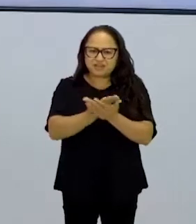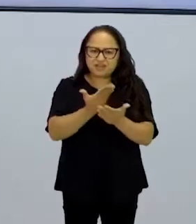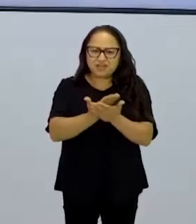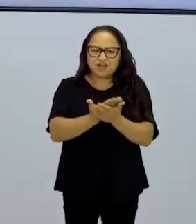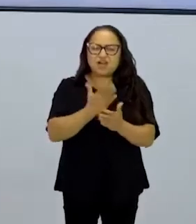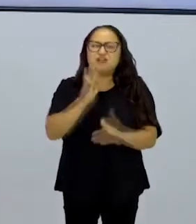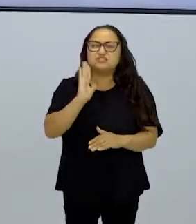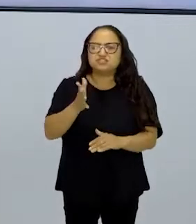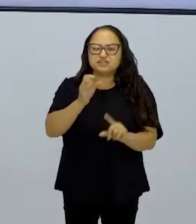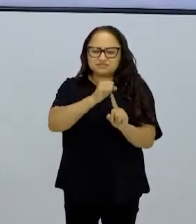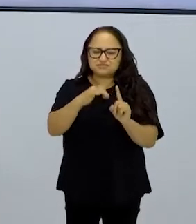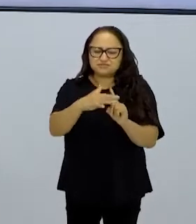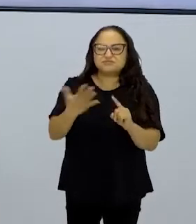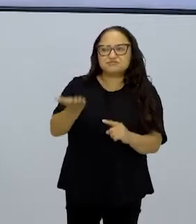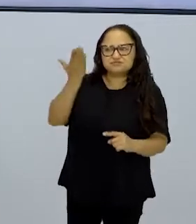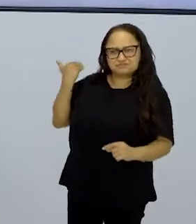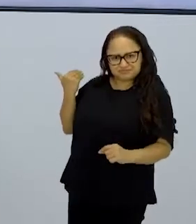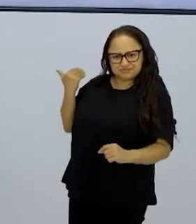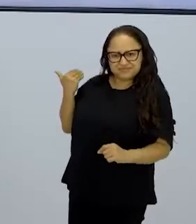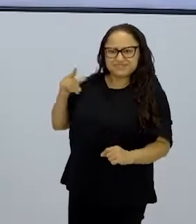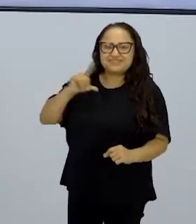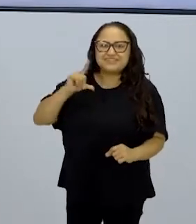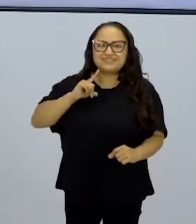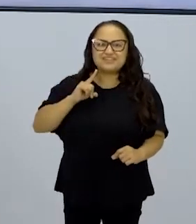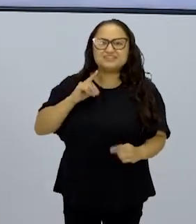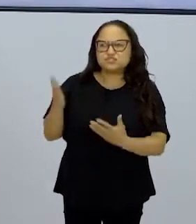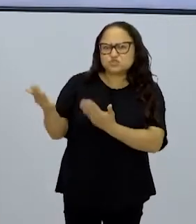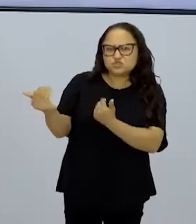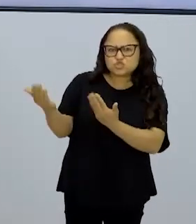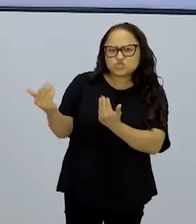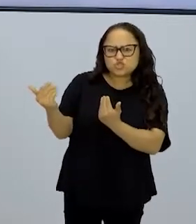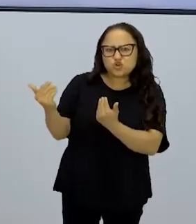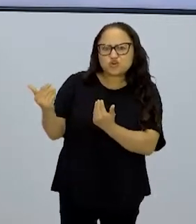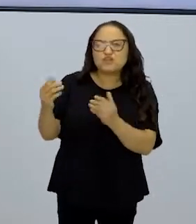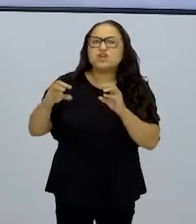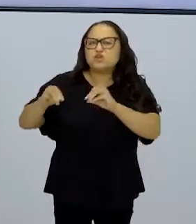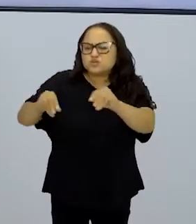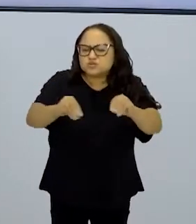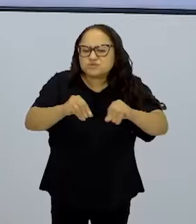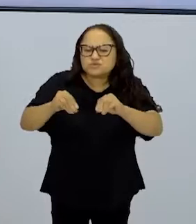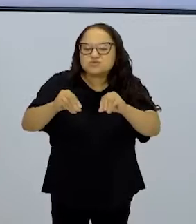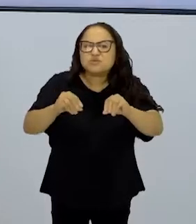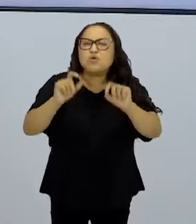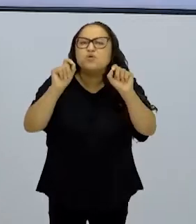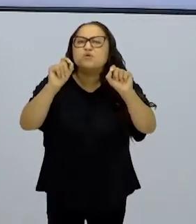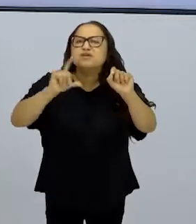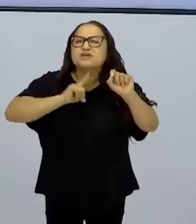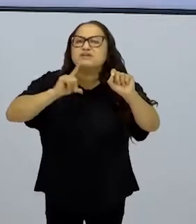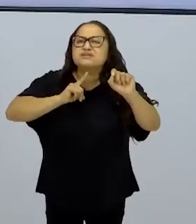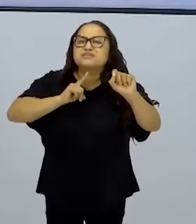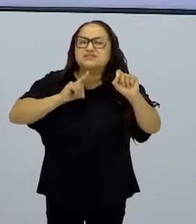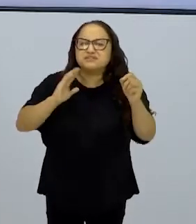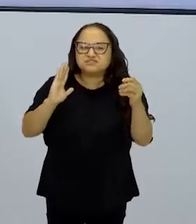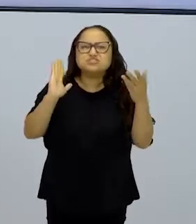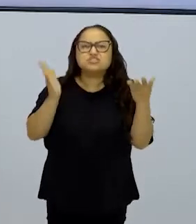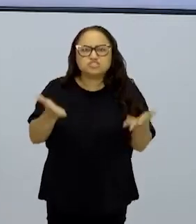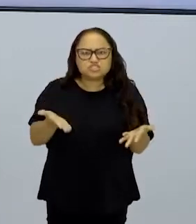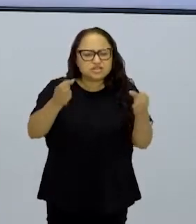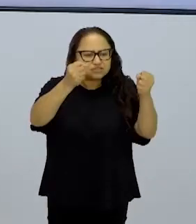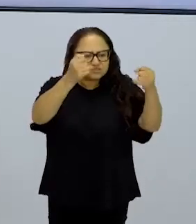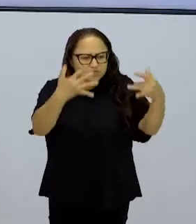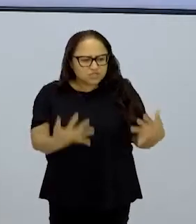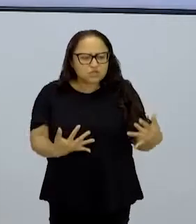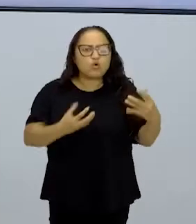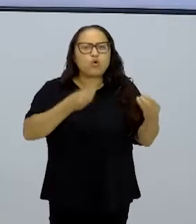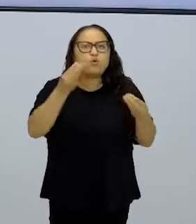na semana passada, falando, né, sobre a juventude e territorialidade. E qual é o ponto, né? A gente falou sobre essa questão